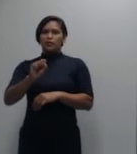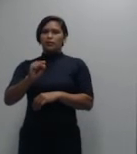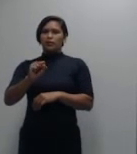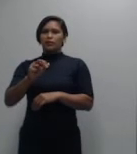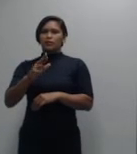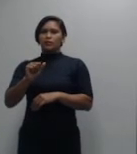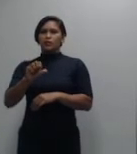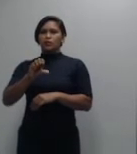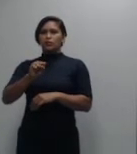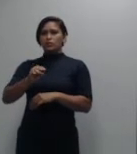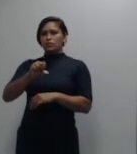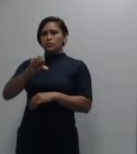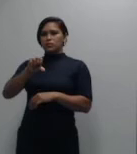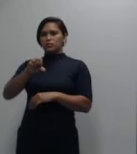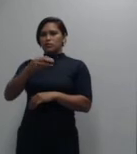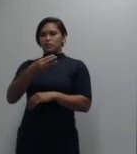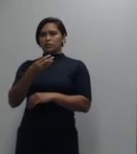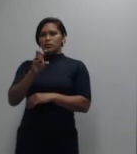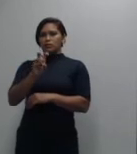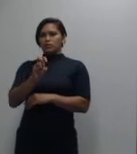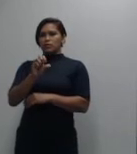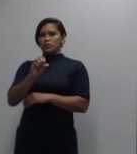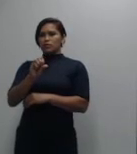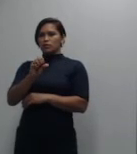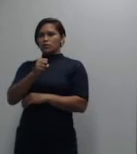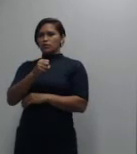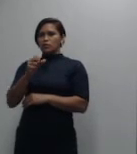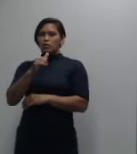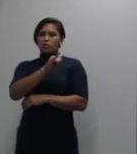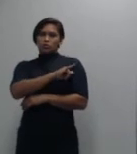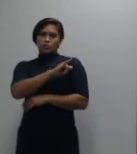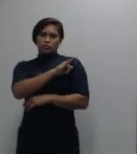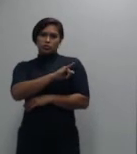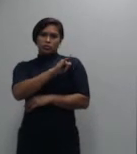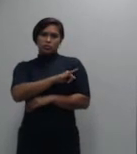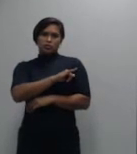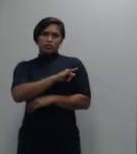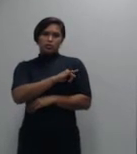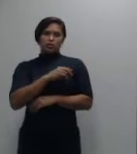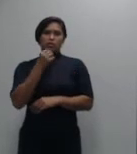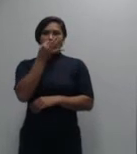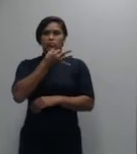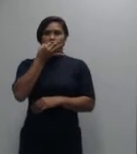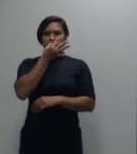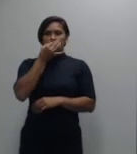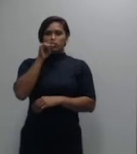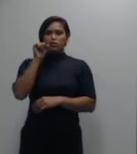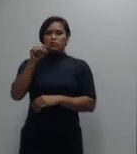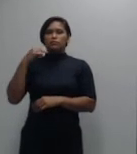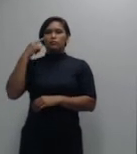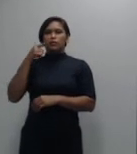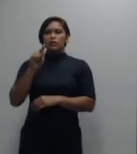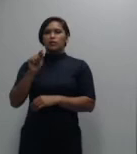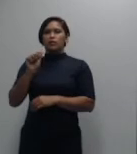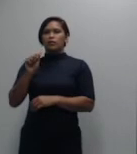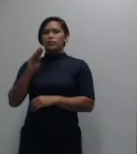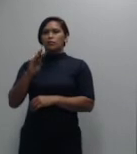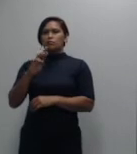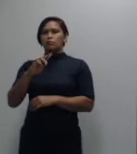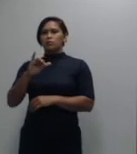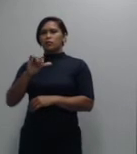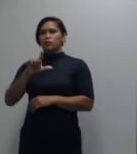893 584 Rio de Janeiro constentação oral Dr Dra Gabriela Dourado